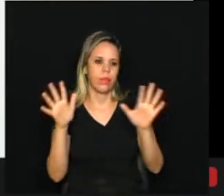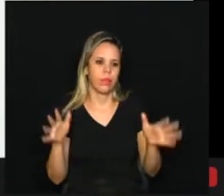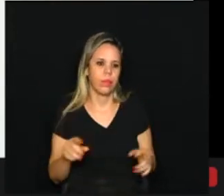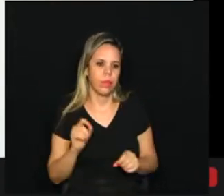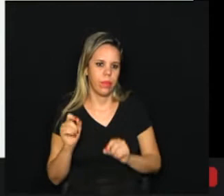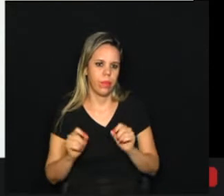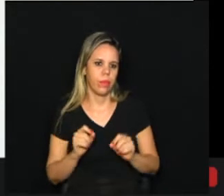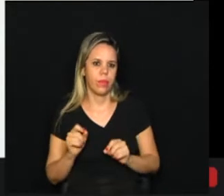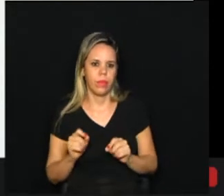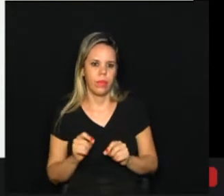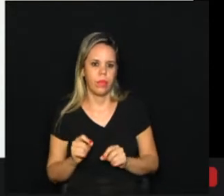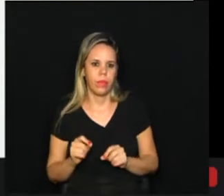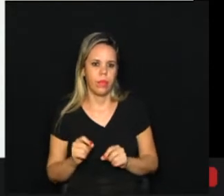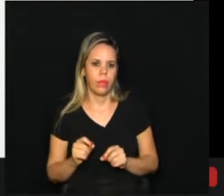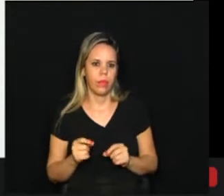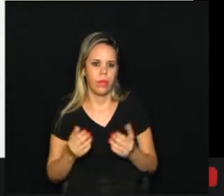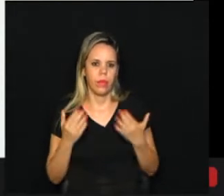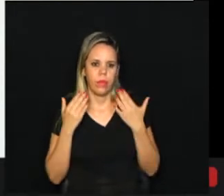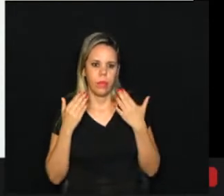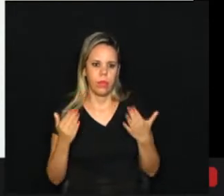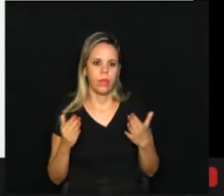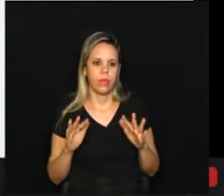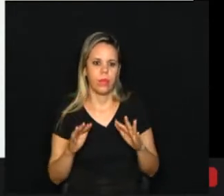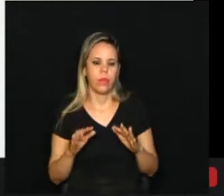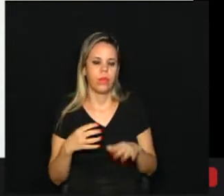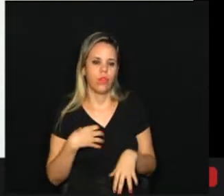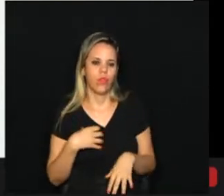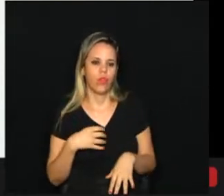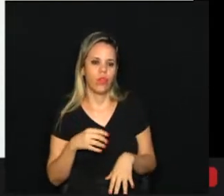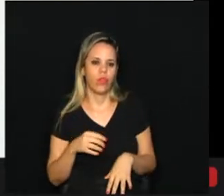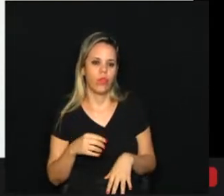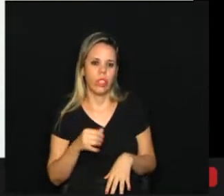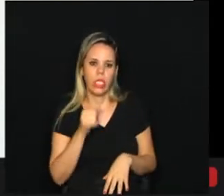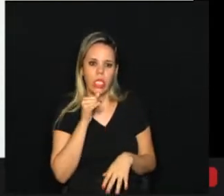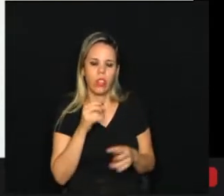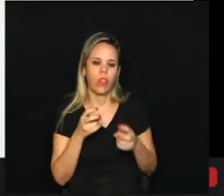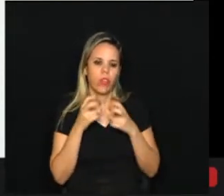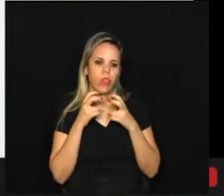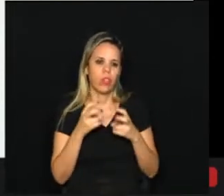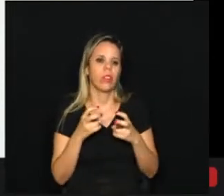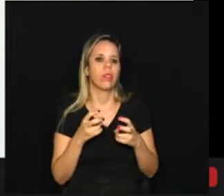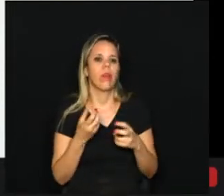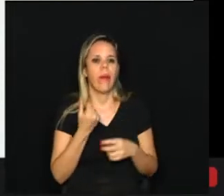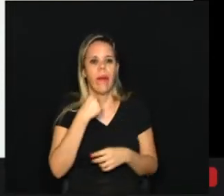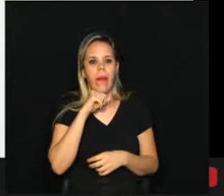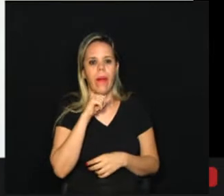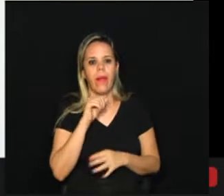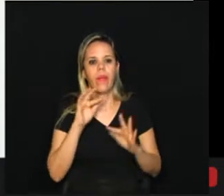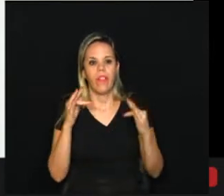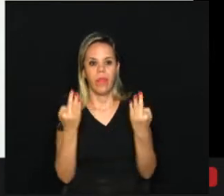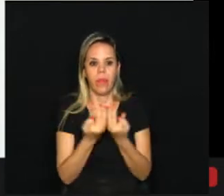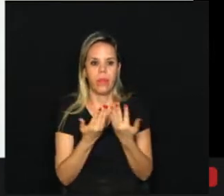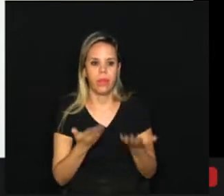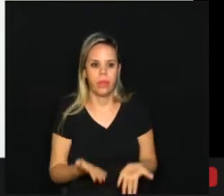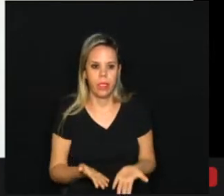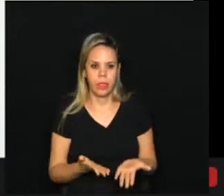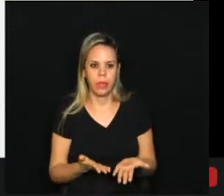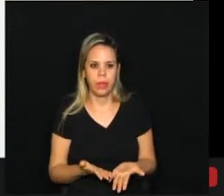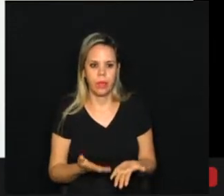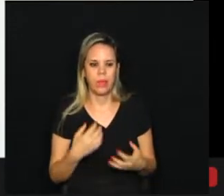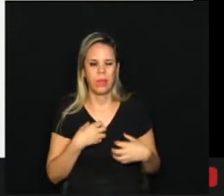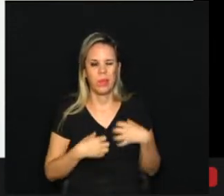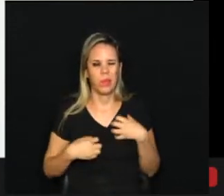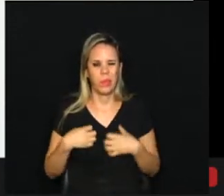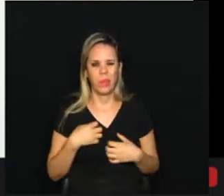que não foi uma exposição dessa forma, foi apenas um grito de uma mãe, uma família